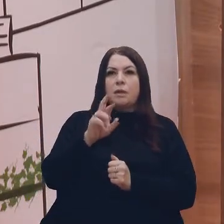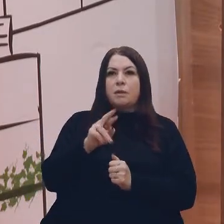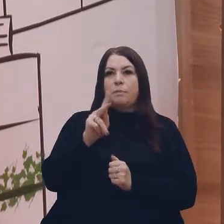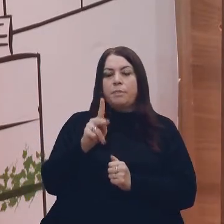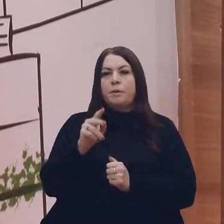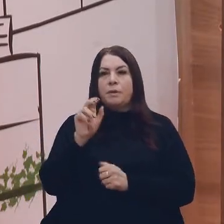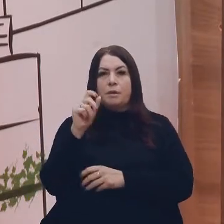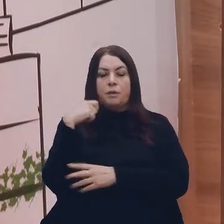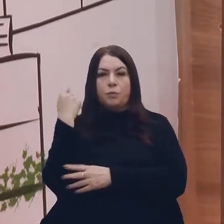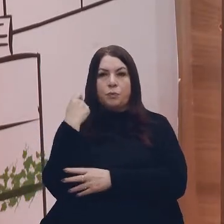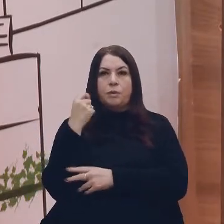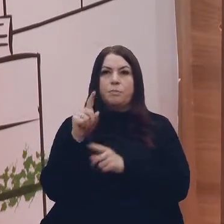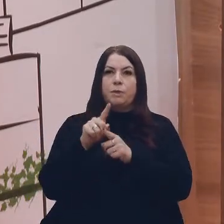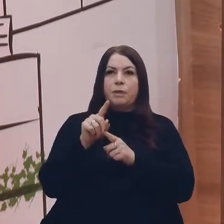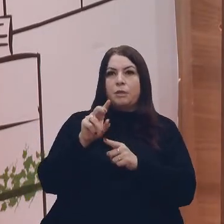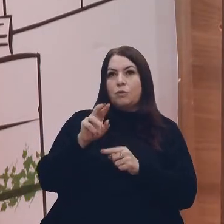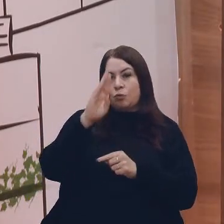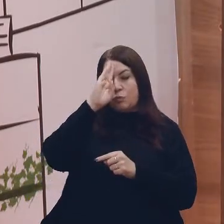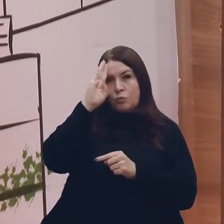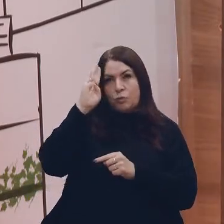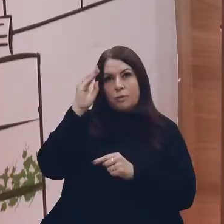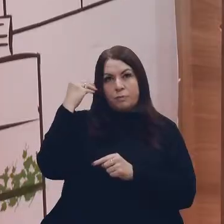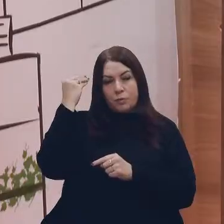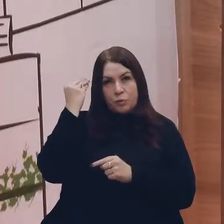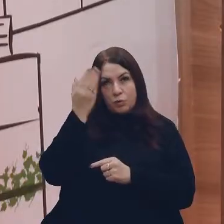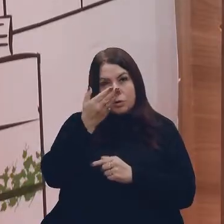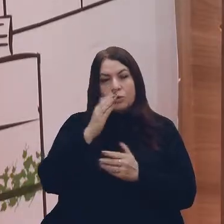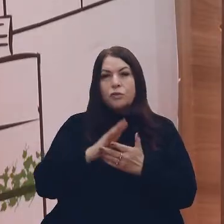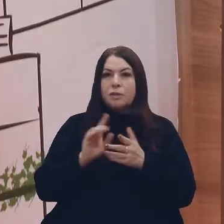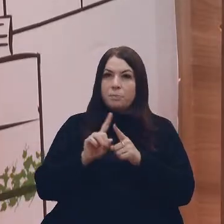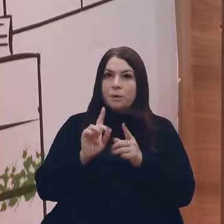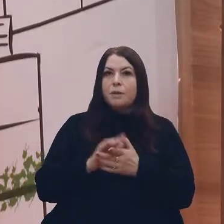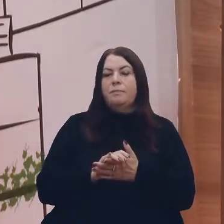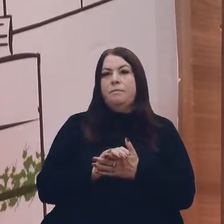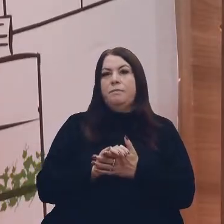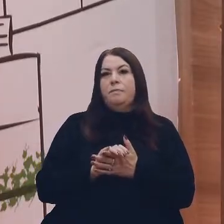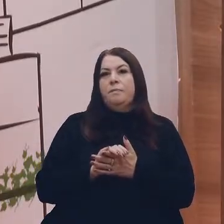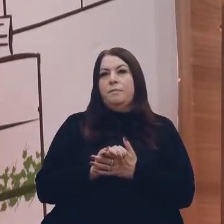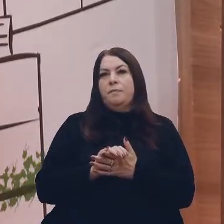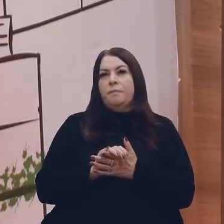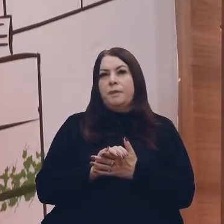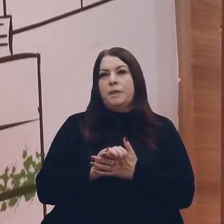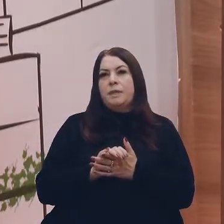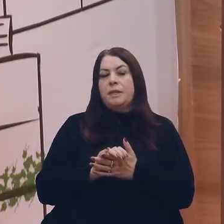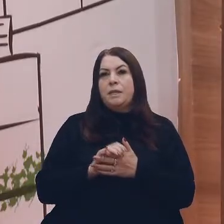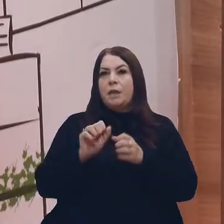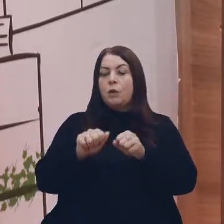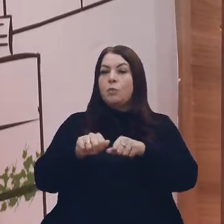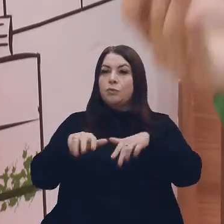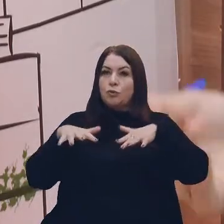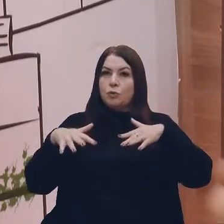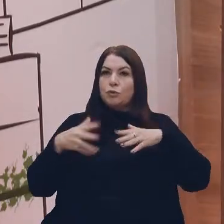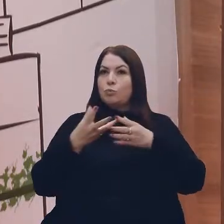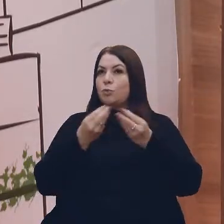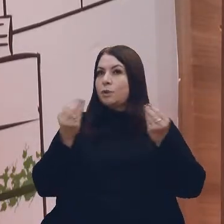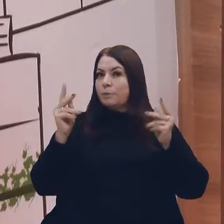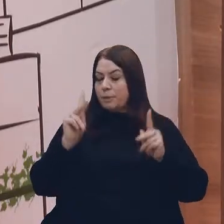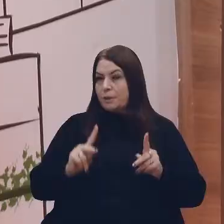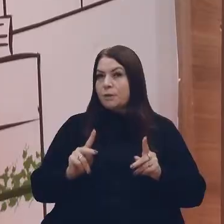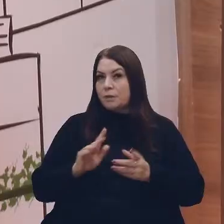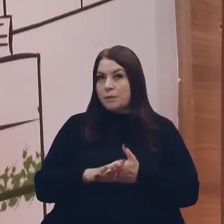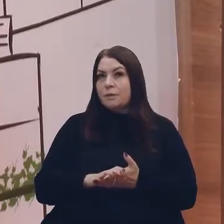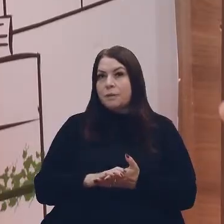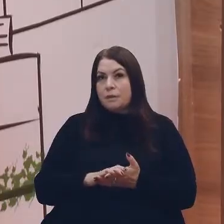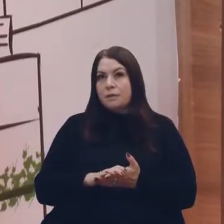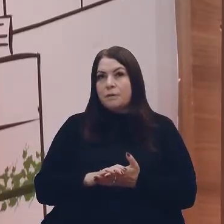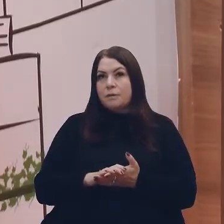CRPRS e também do Diretório Acadêmico de Psicologia, e assim, era um auditório com dezenas de pessoas,